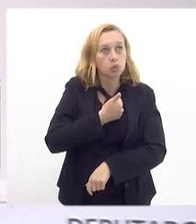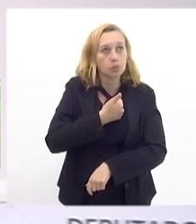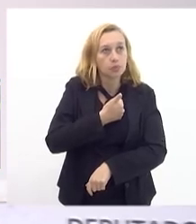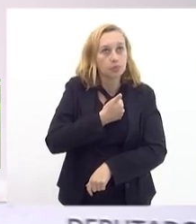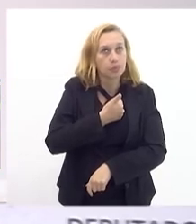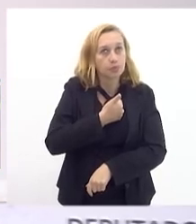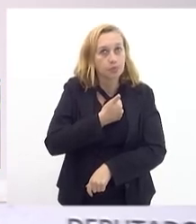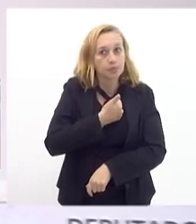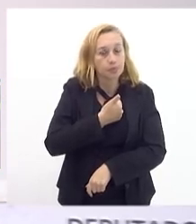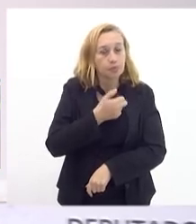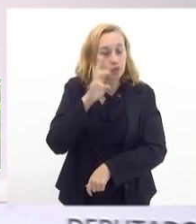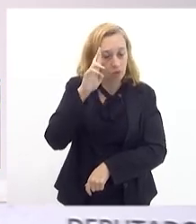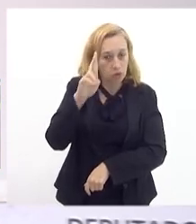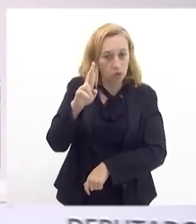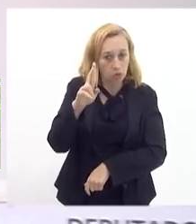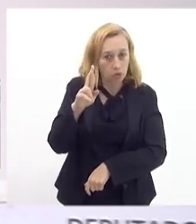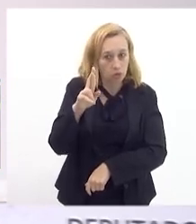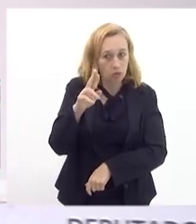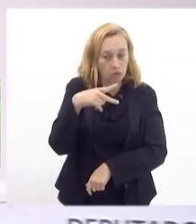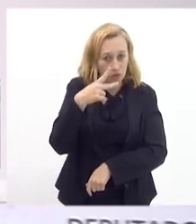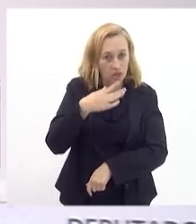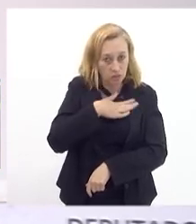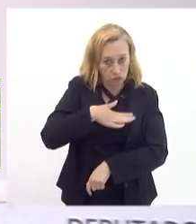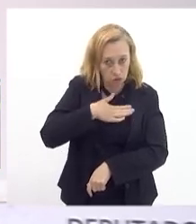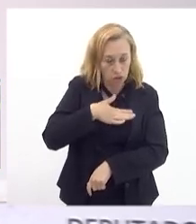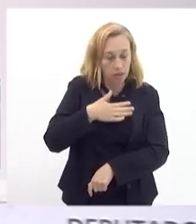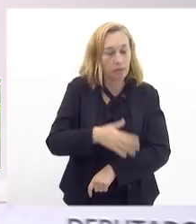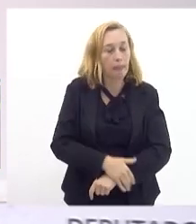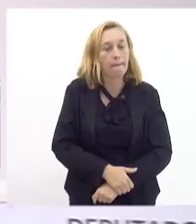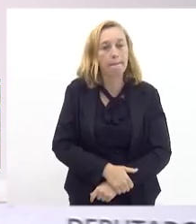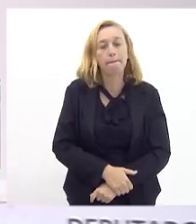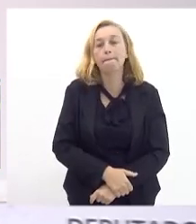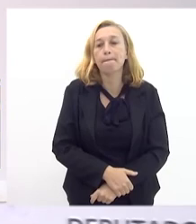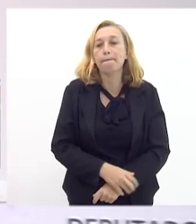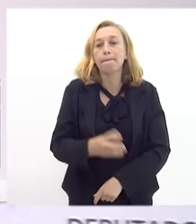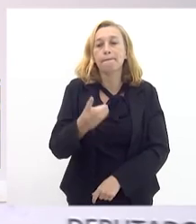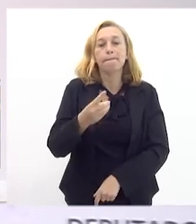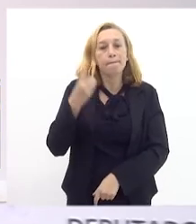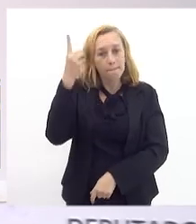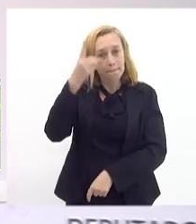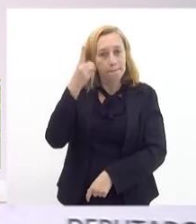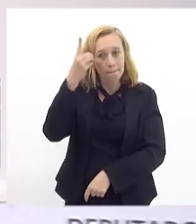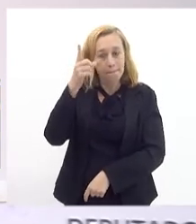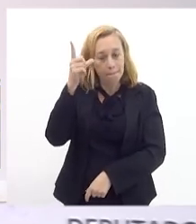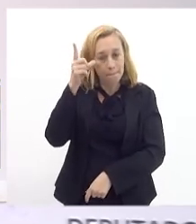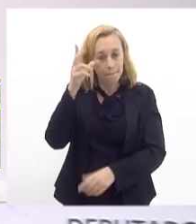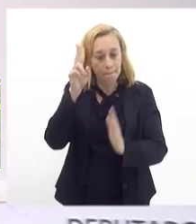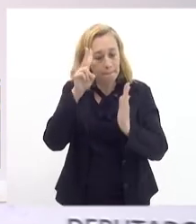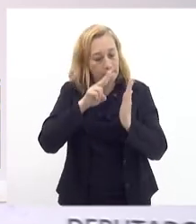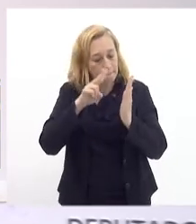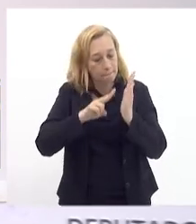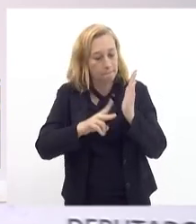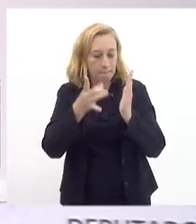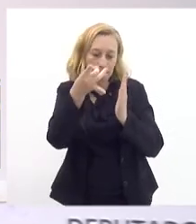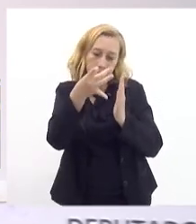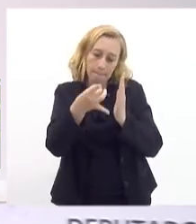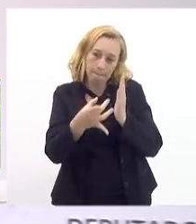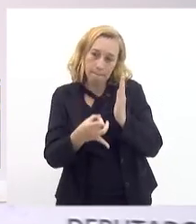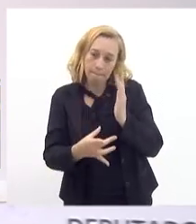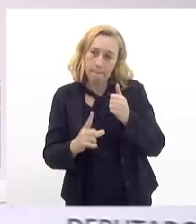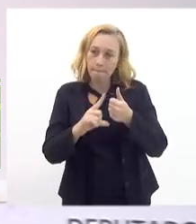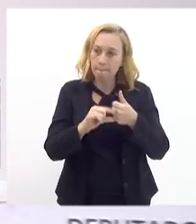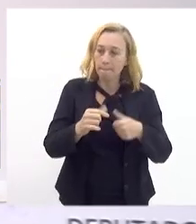a que citasse o deputado da Lucinha leu ainda detalha o artigo